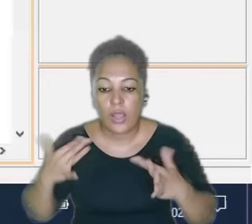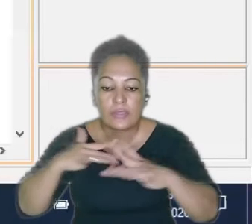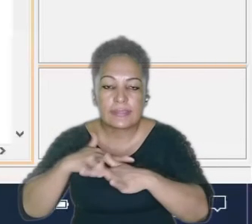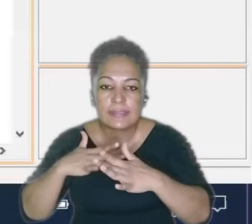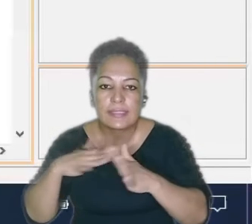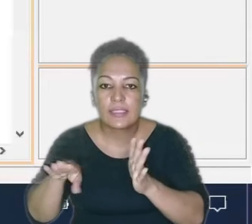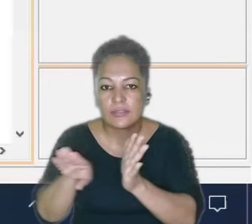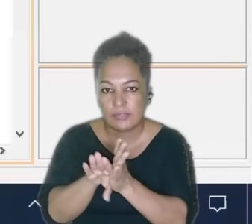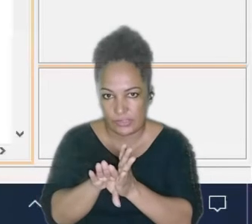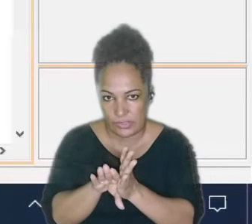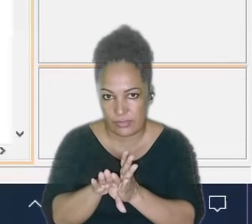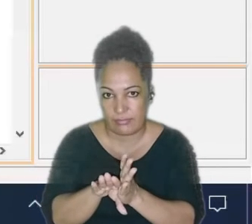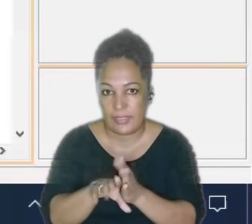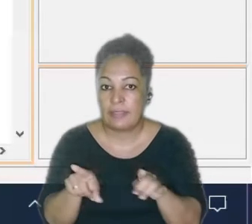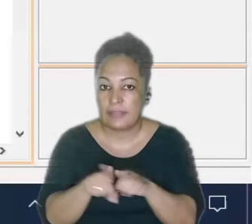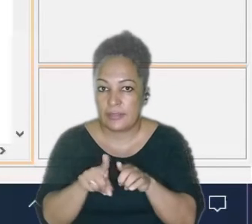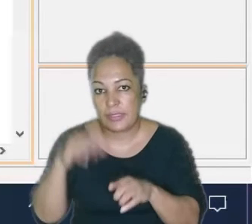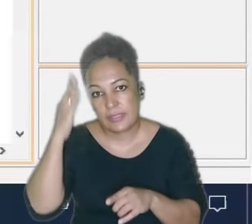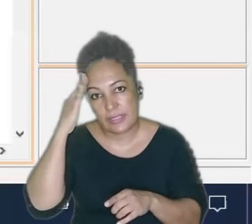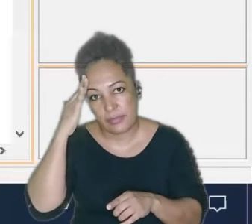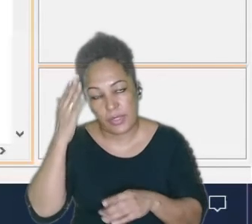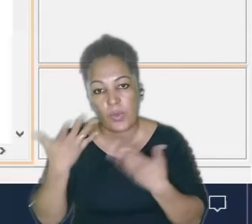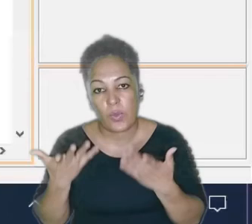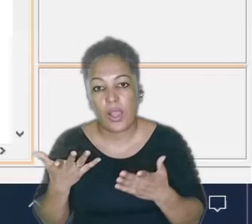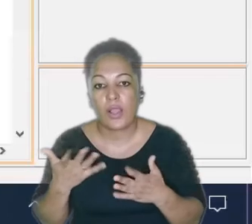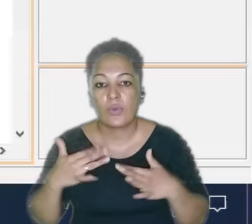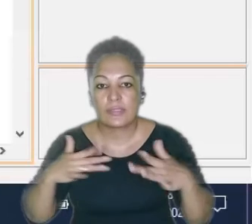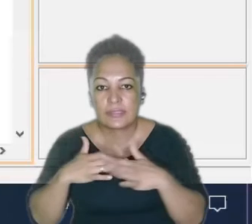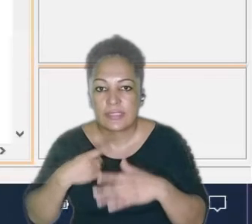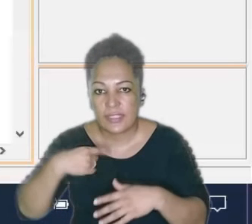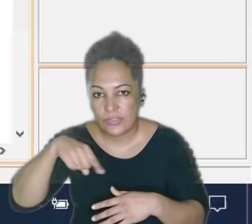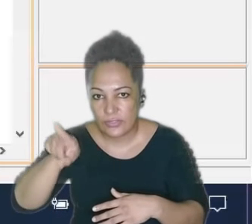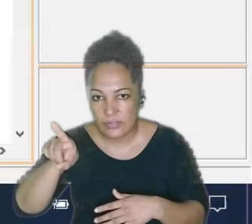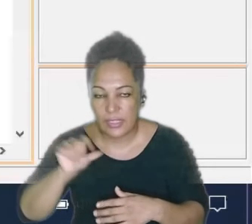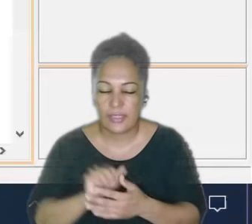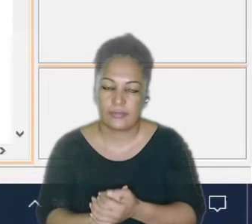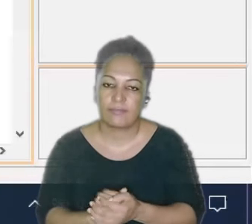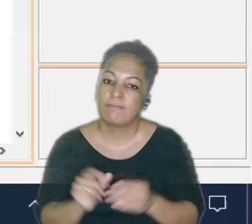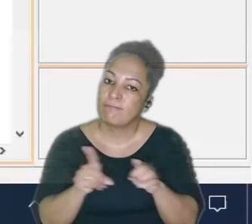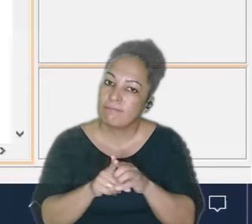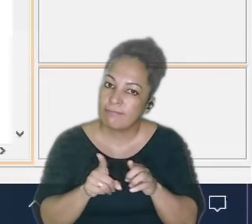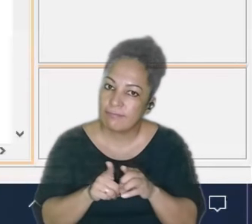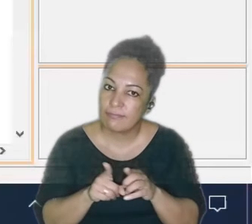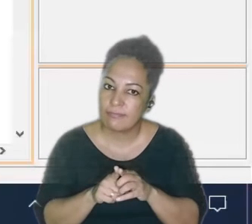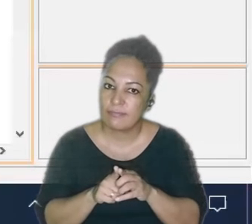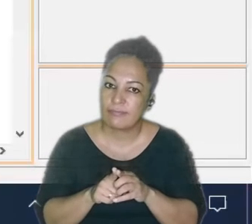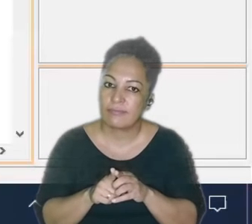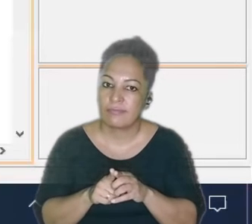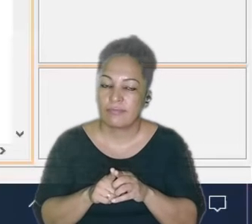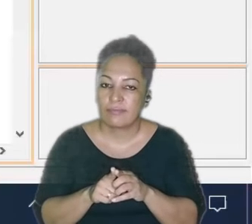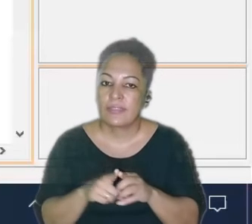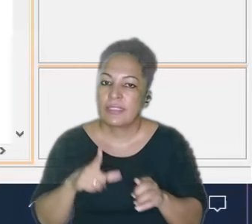cidade de origem e ele precisa também saber qual é a cidade de destino. Ou seja,